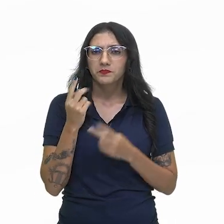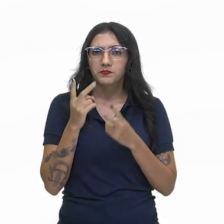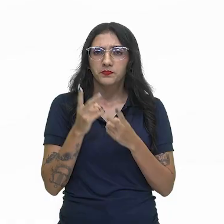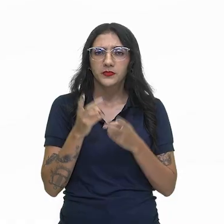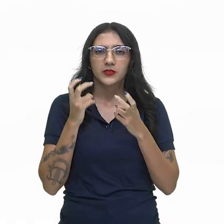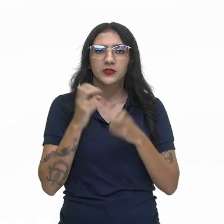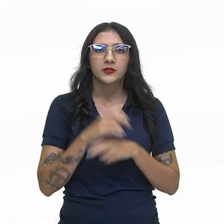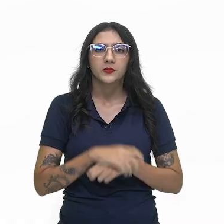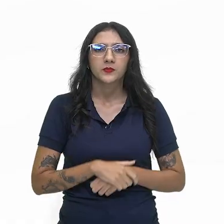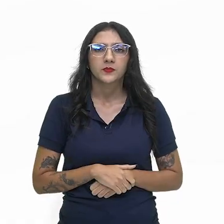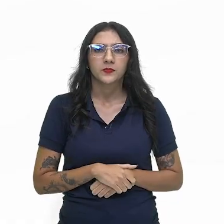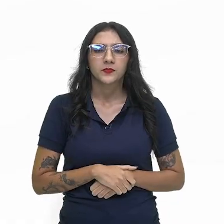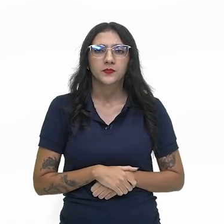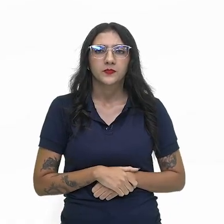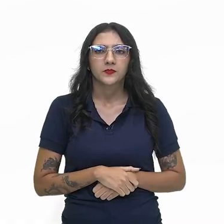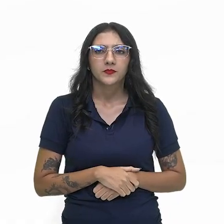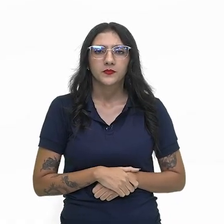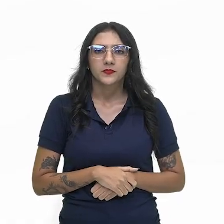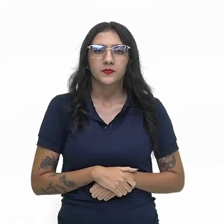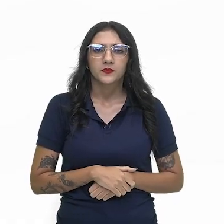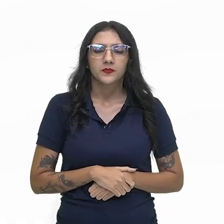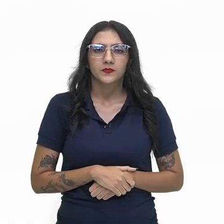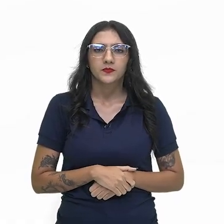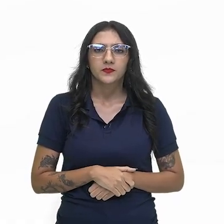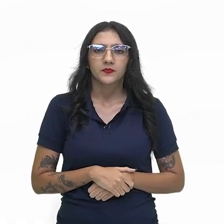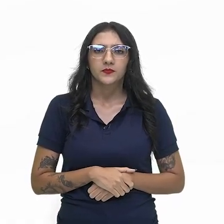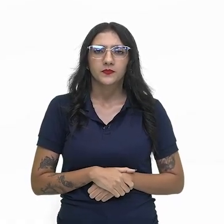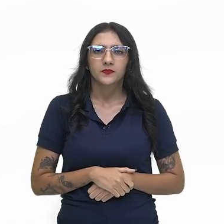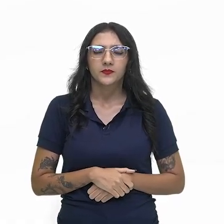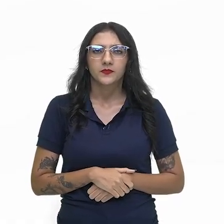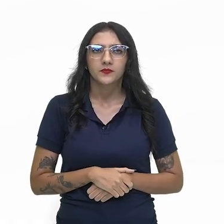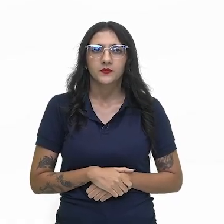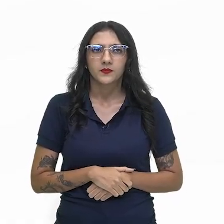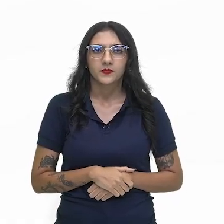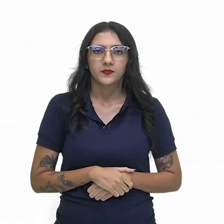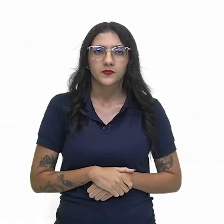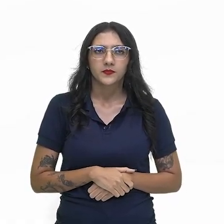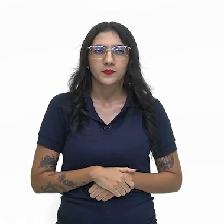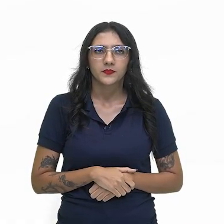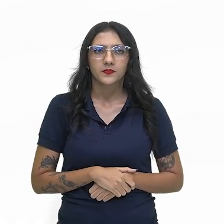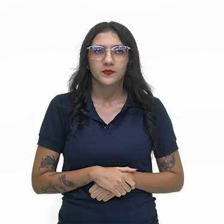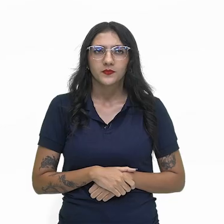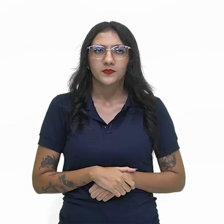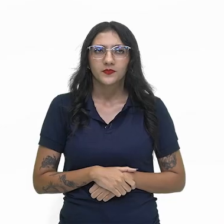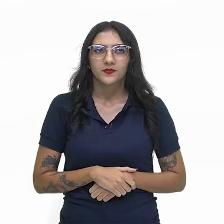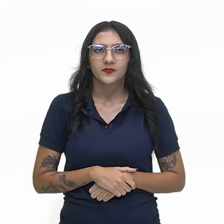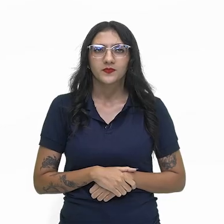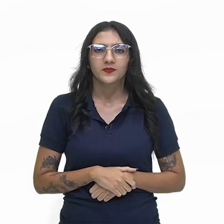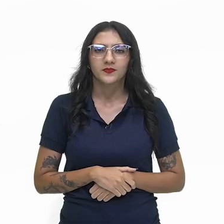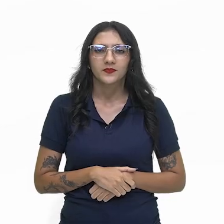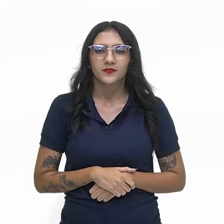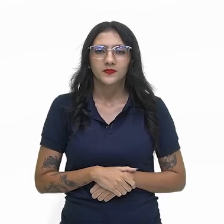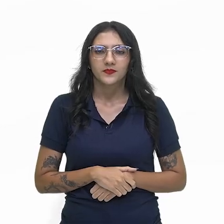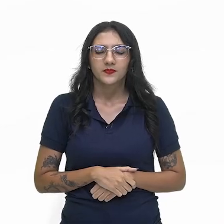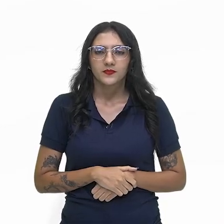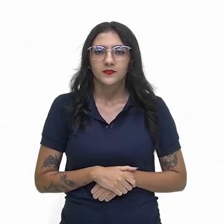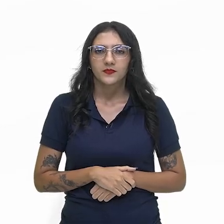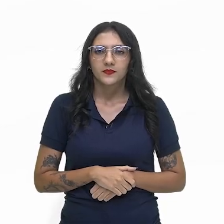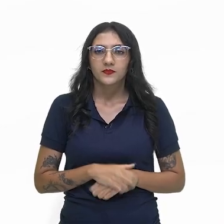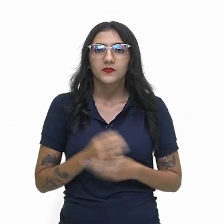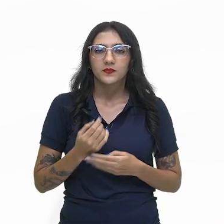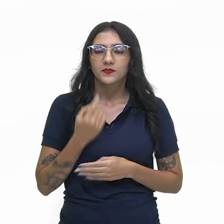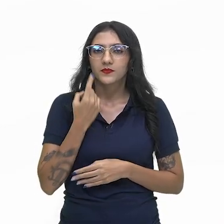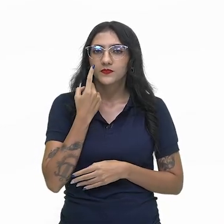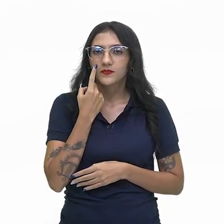O íon, lá na própria imagem mesmo, por favor, o cátio chumbo aqui, ó,